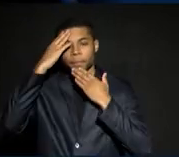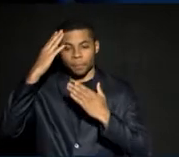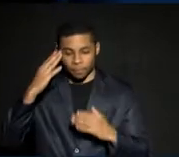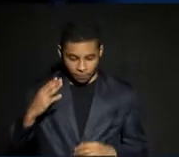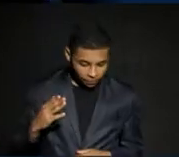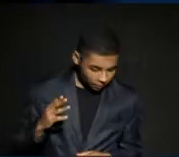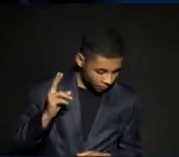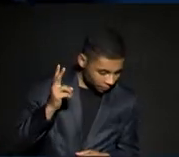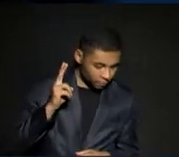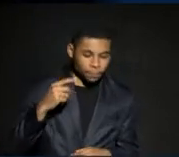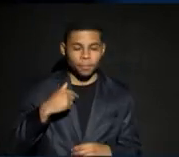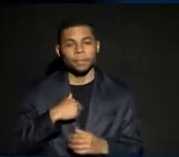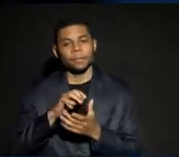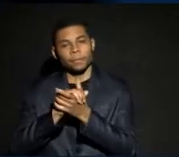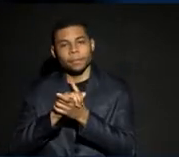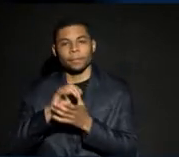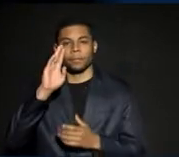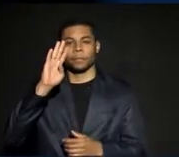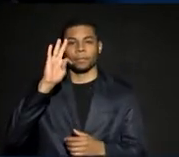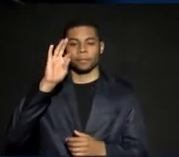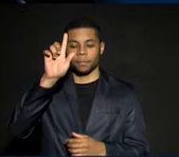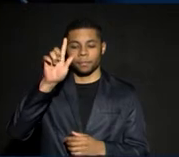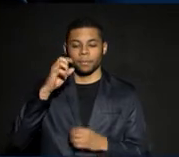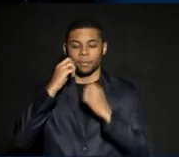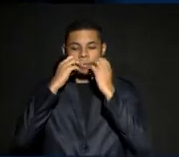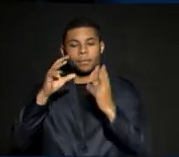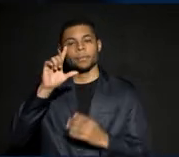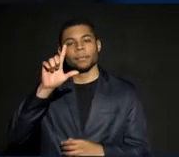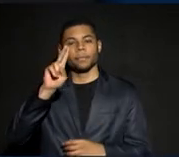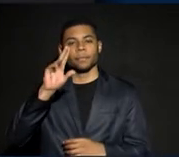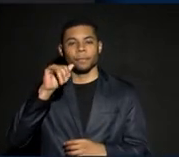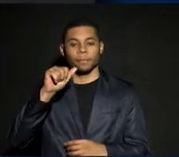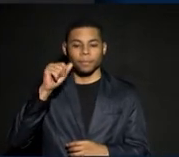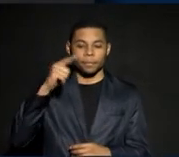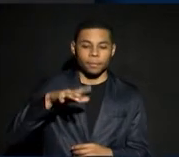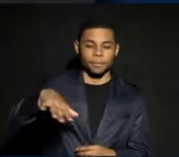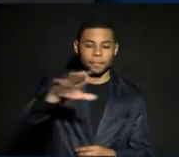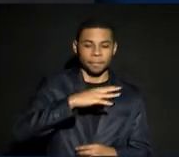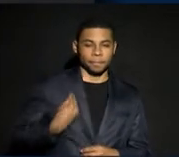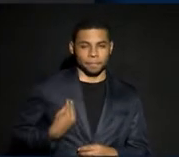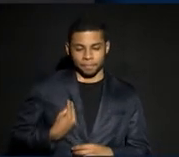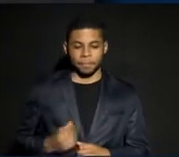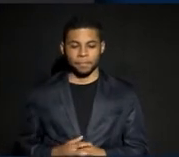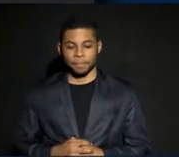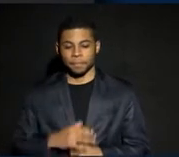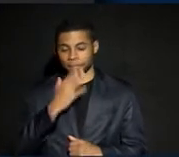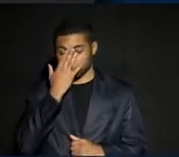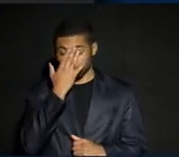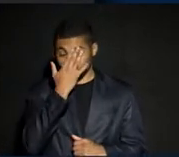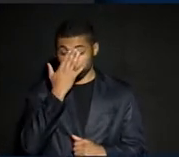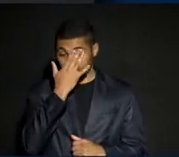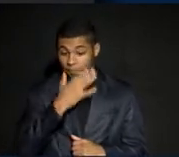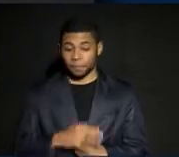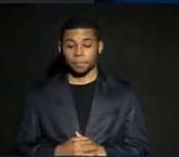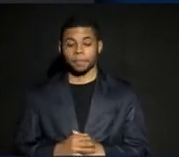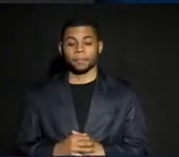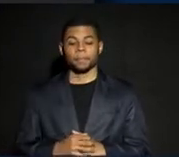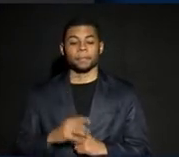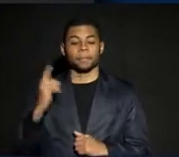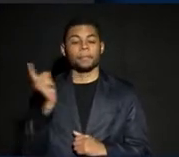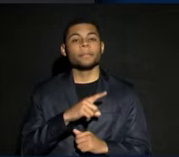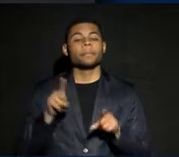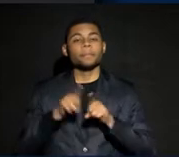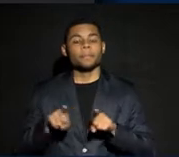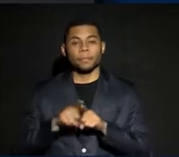quem eu cumprimento, a toda a equipe do BTG, cumprimentar o Lucas, aos presentes. Olha, eu acho que foi nós fizemos um exercício